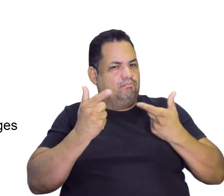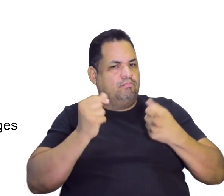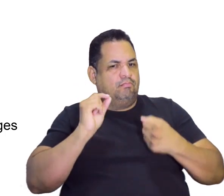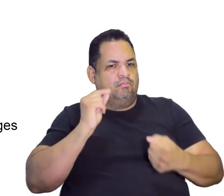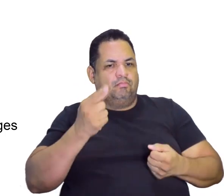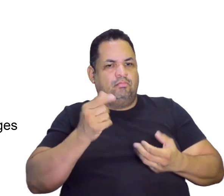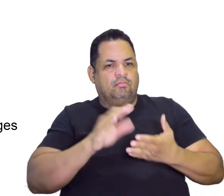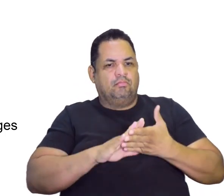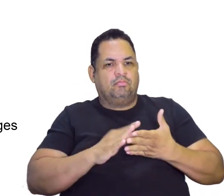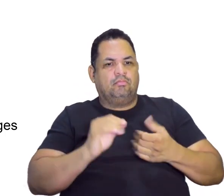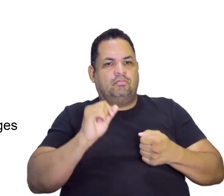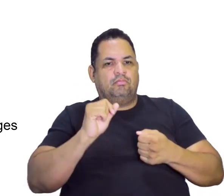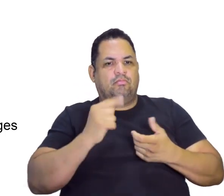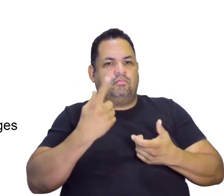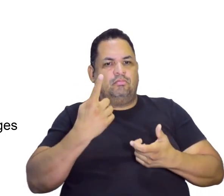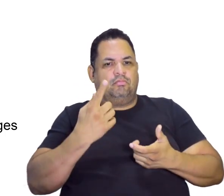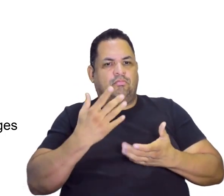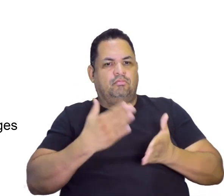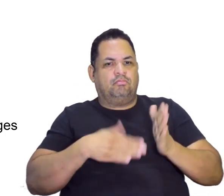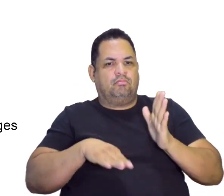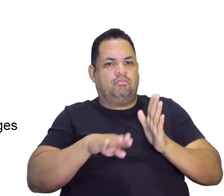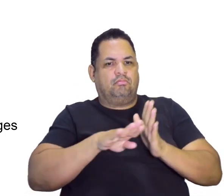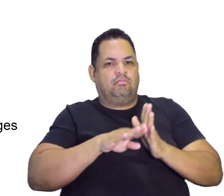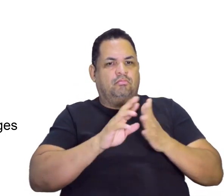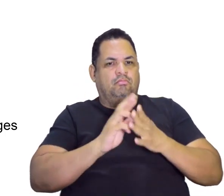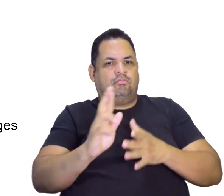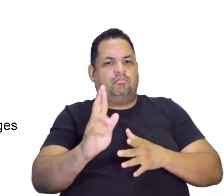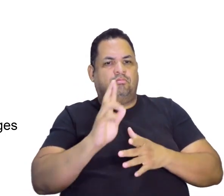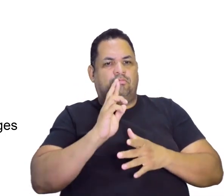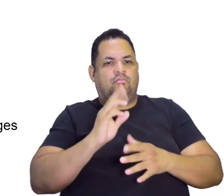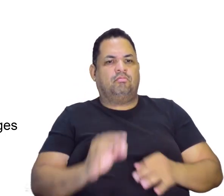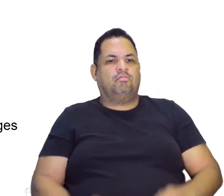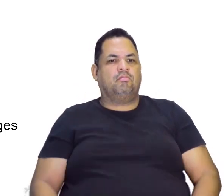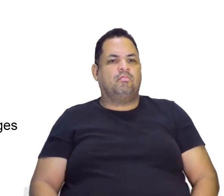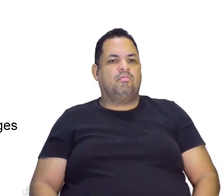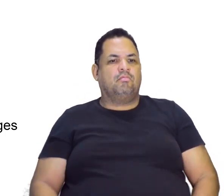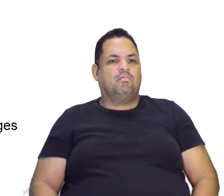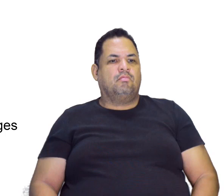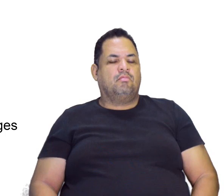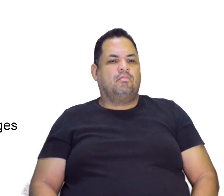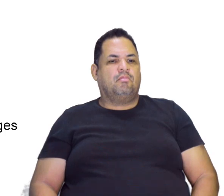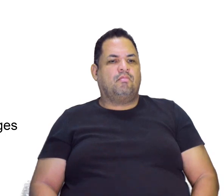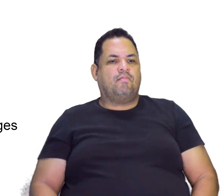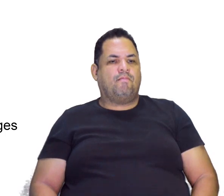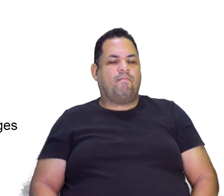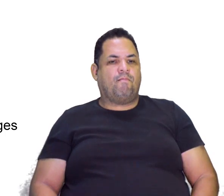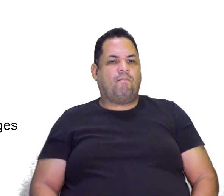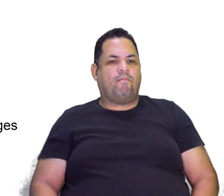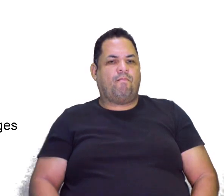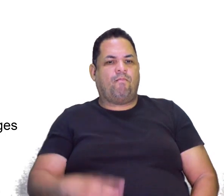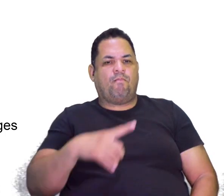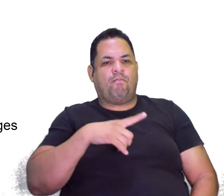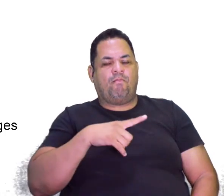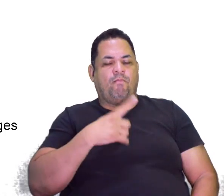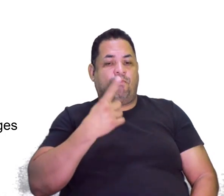trabalho imenso de chegar a esse resultado aí. E vemos também que tem aqui, ó,